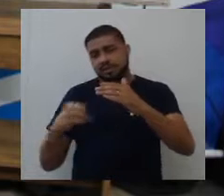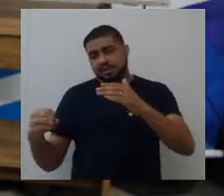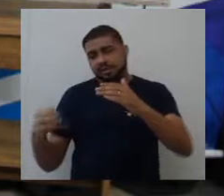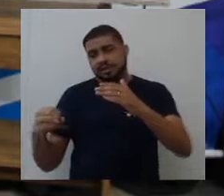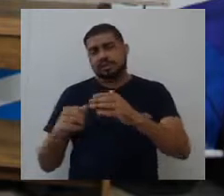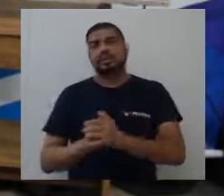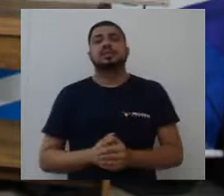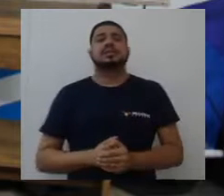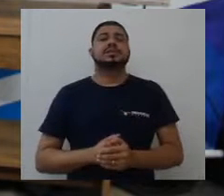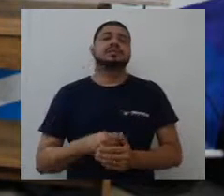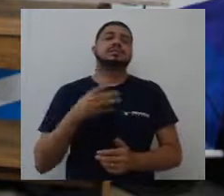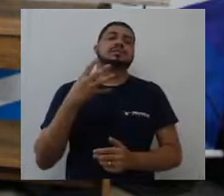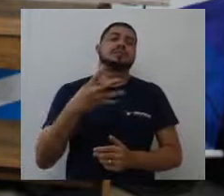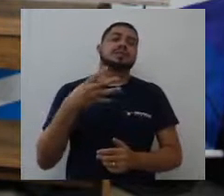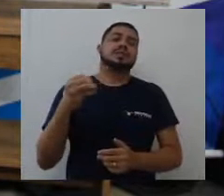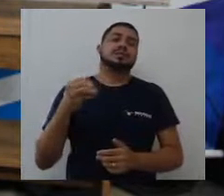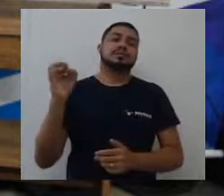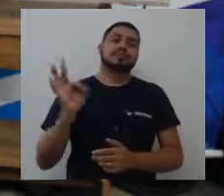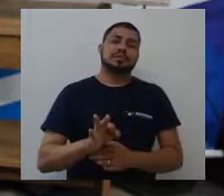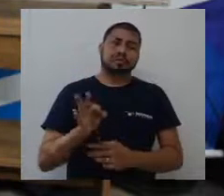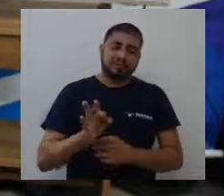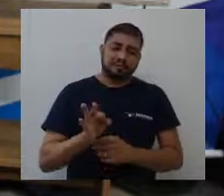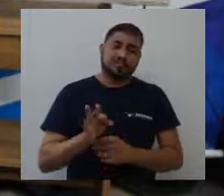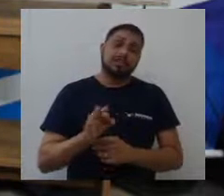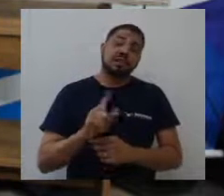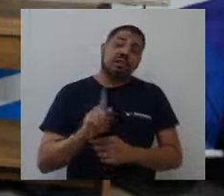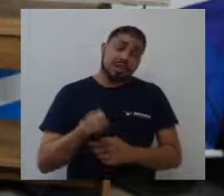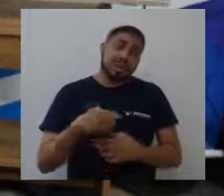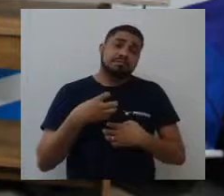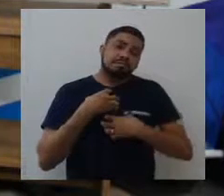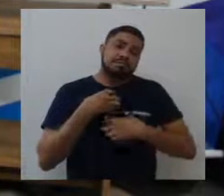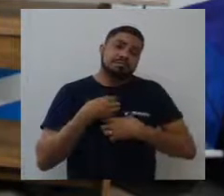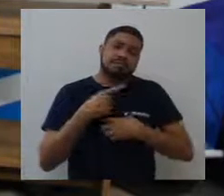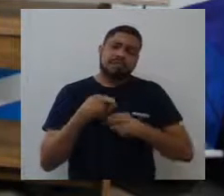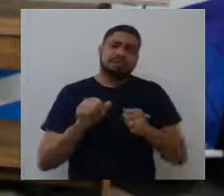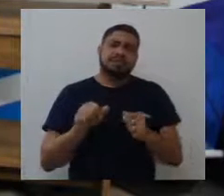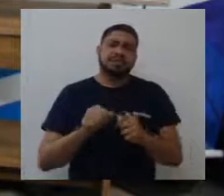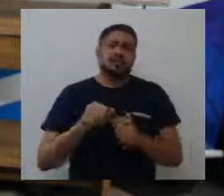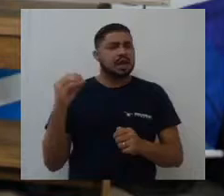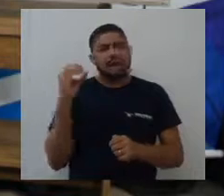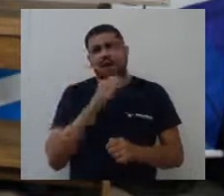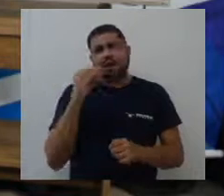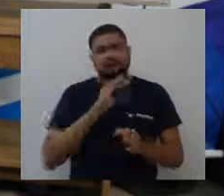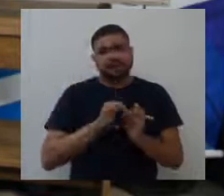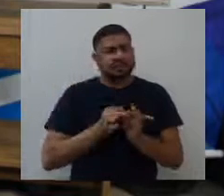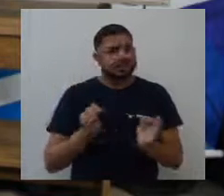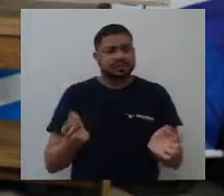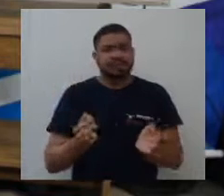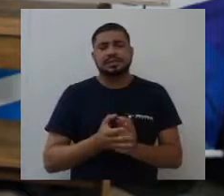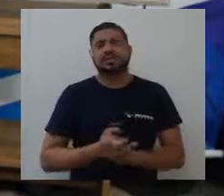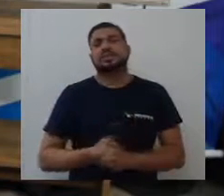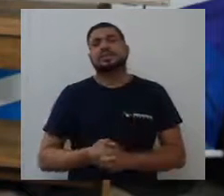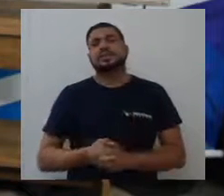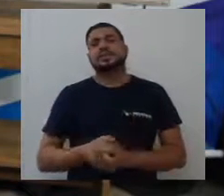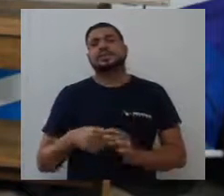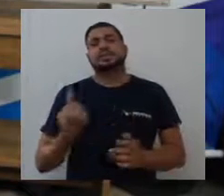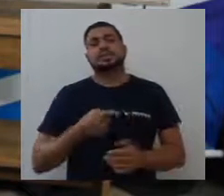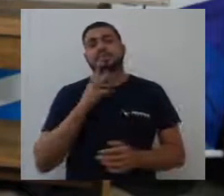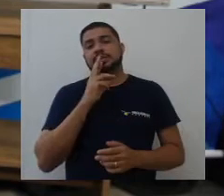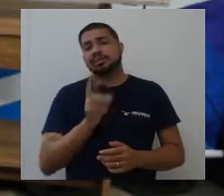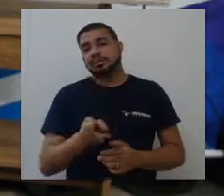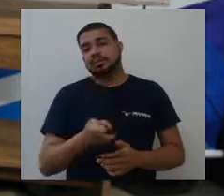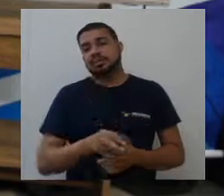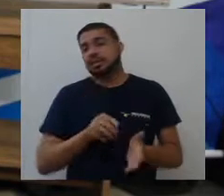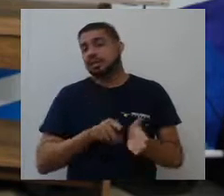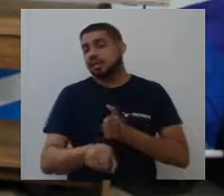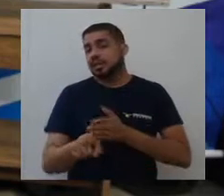para a gente 40%. É uma forma de fazer e você faz rapidinho pela simplificação aqui de nosso resultado.